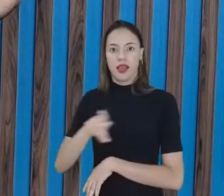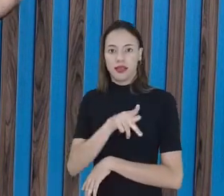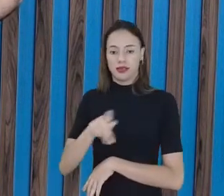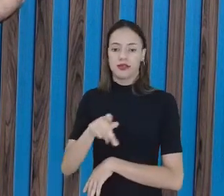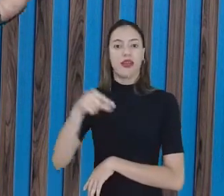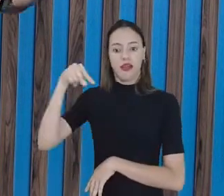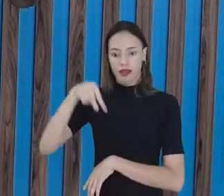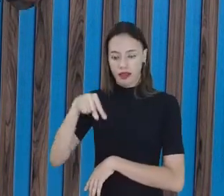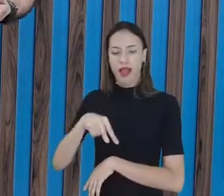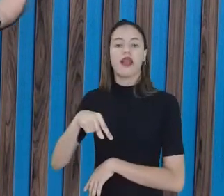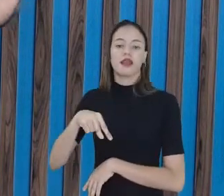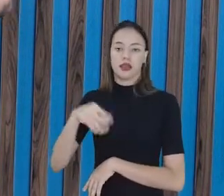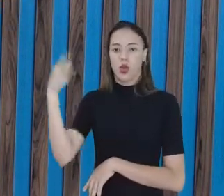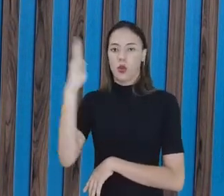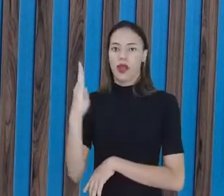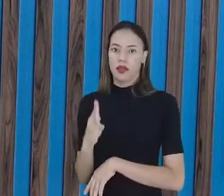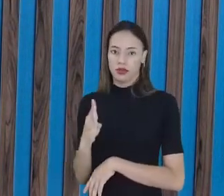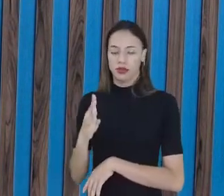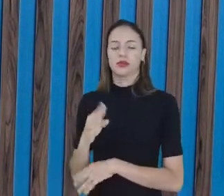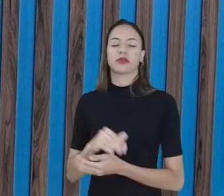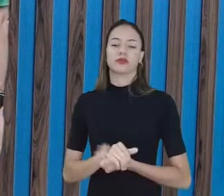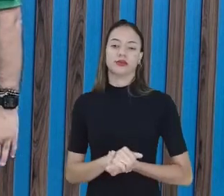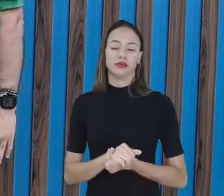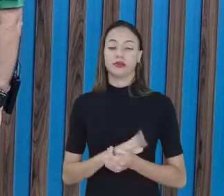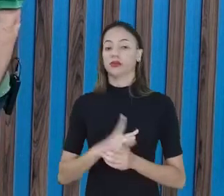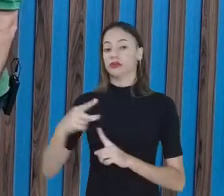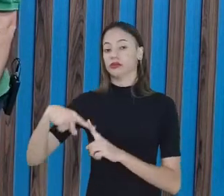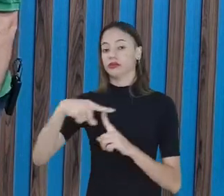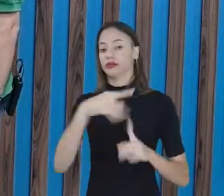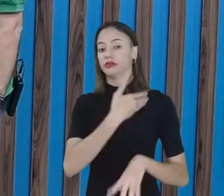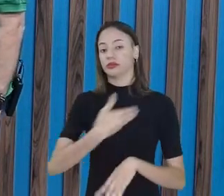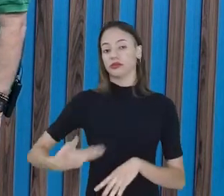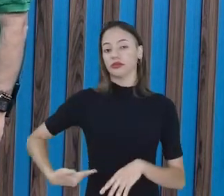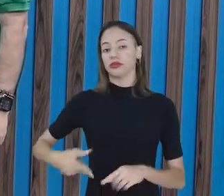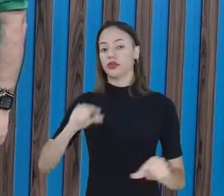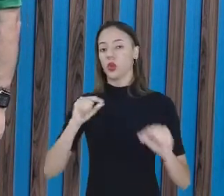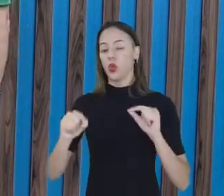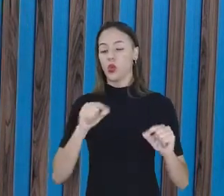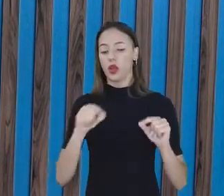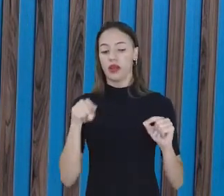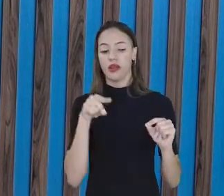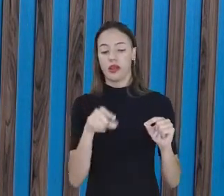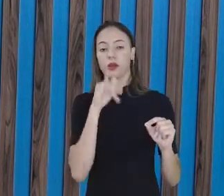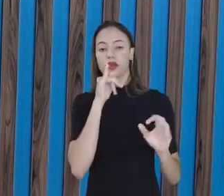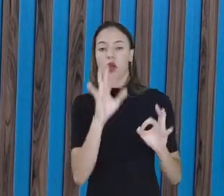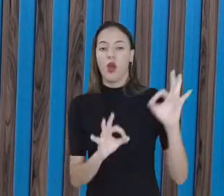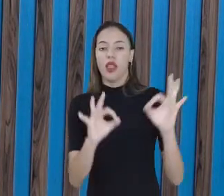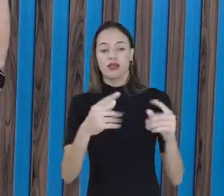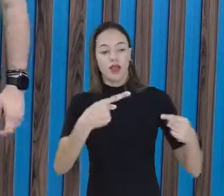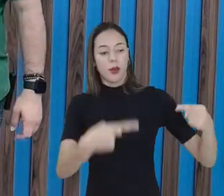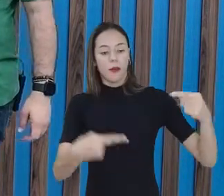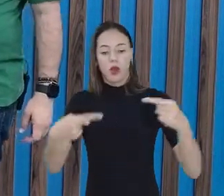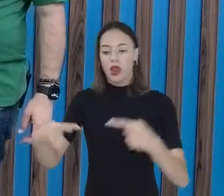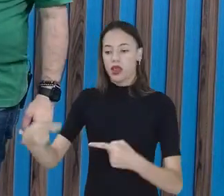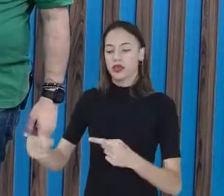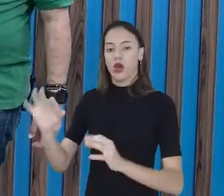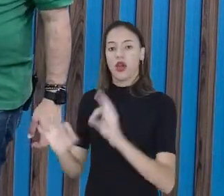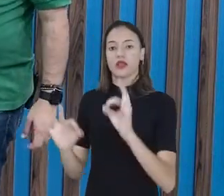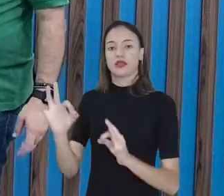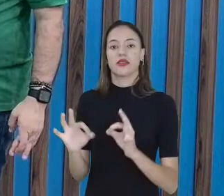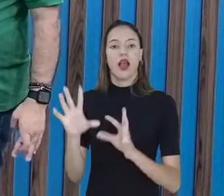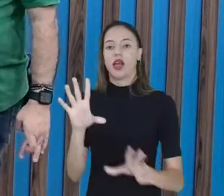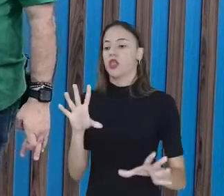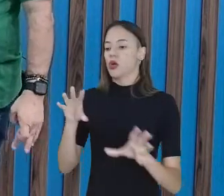do Brasil. Então, a forma de governo é o modo pelo qual o poder político é distribuído entre os poderes do